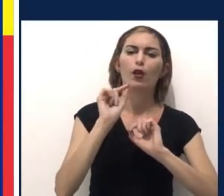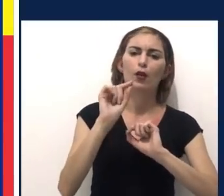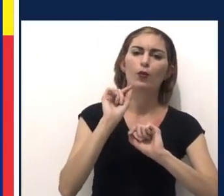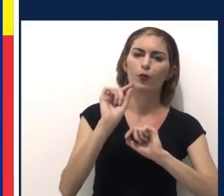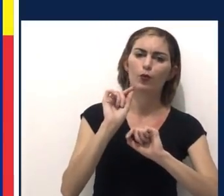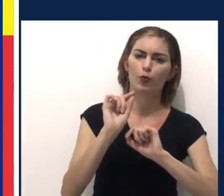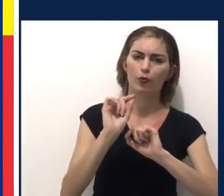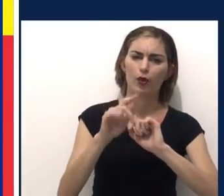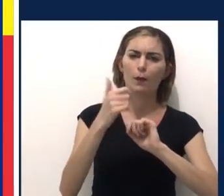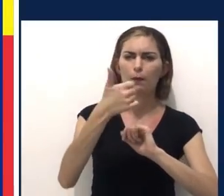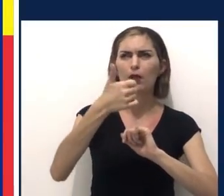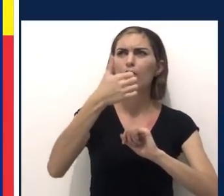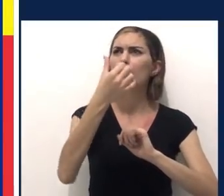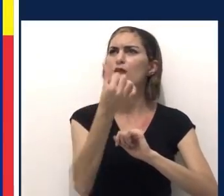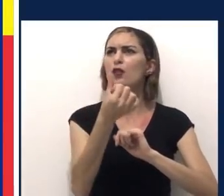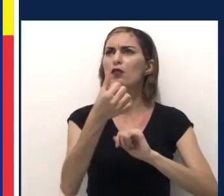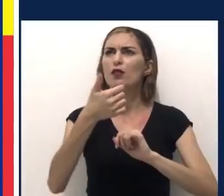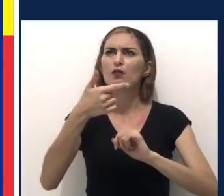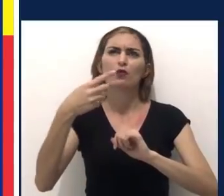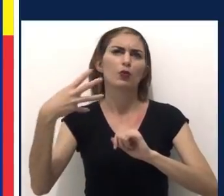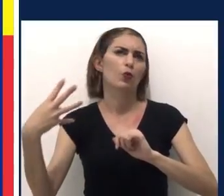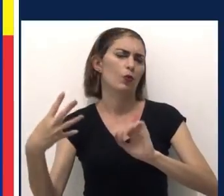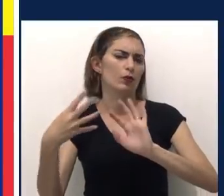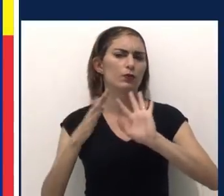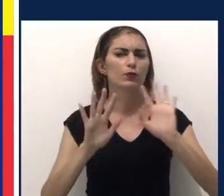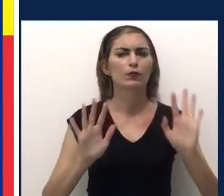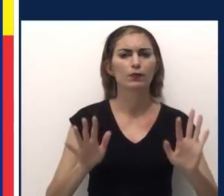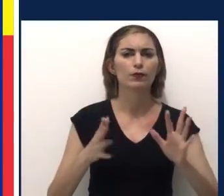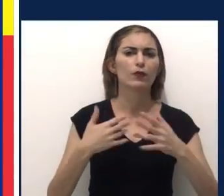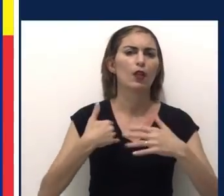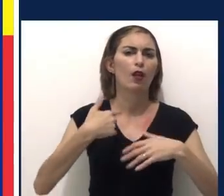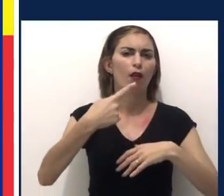da França em 1624,